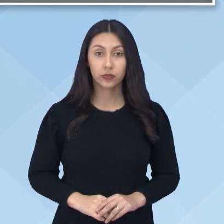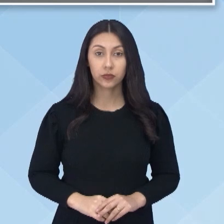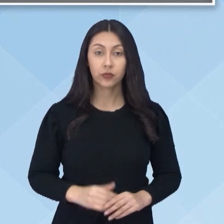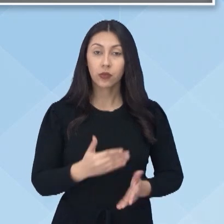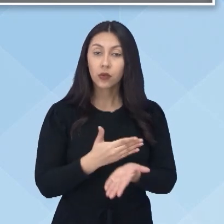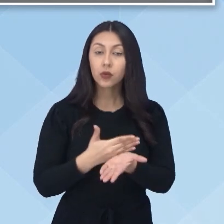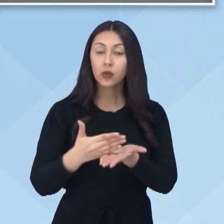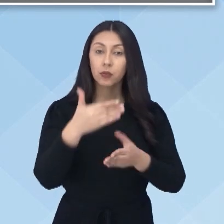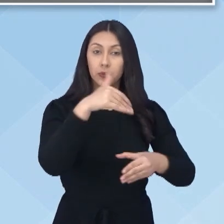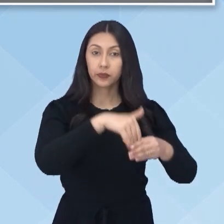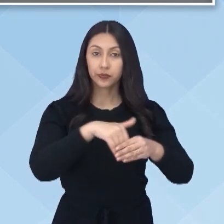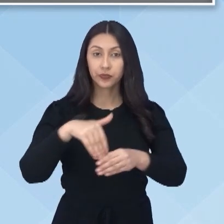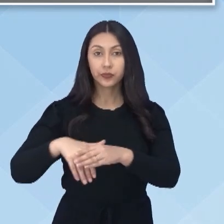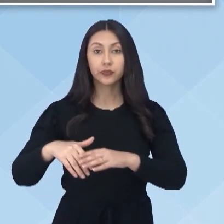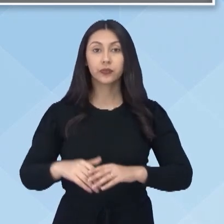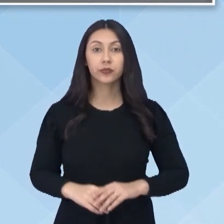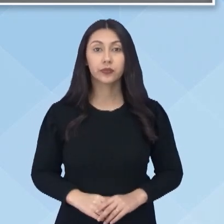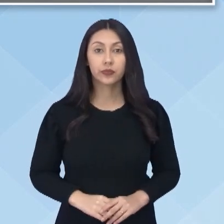Aberta a votação.